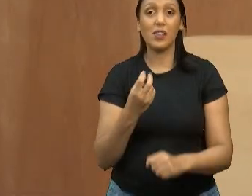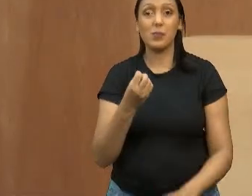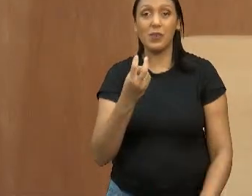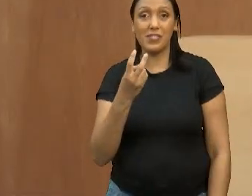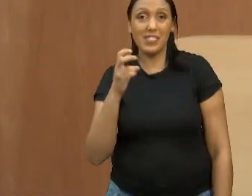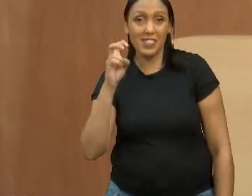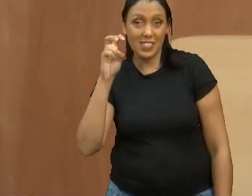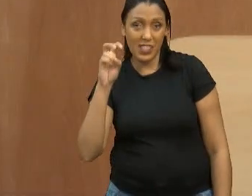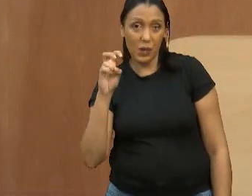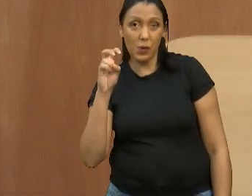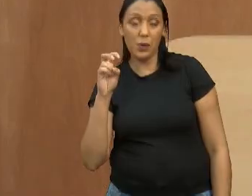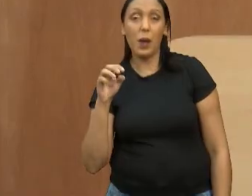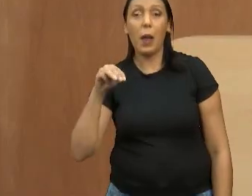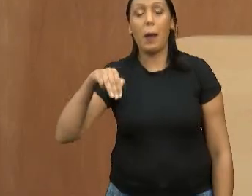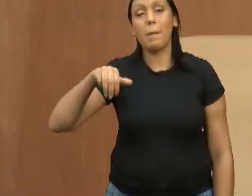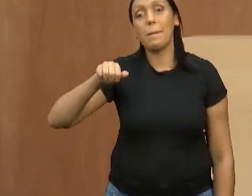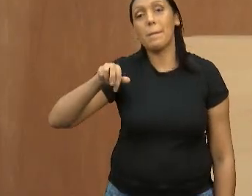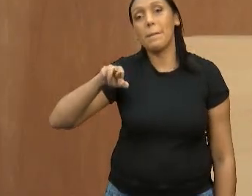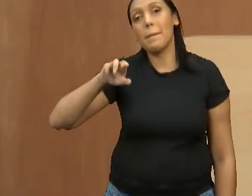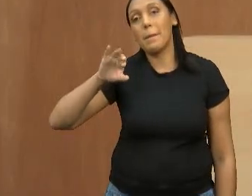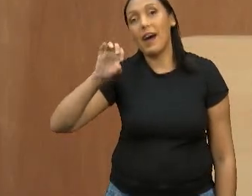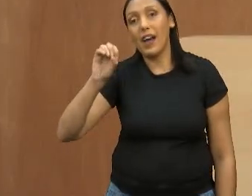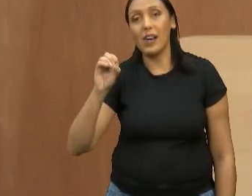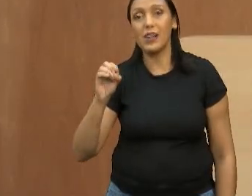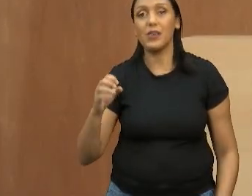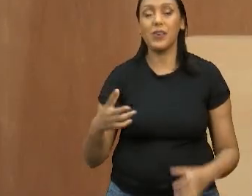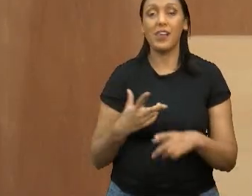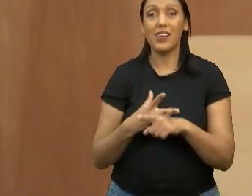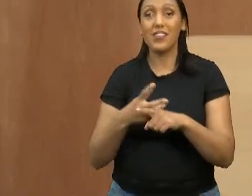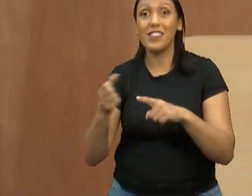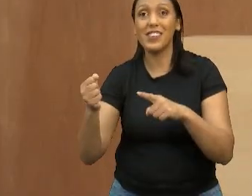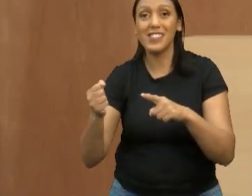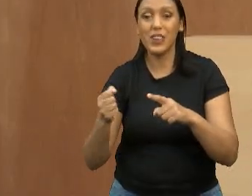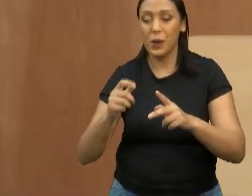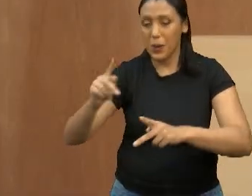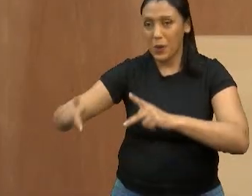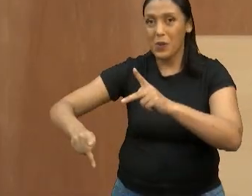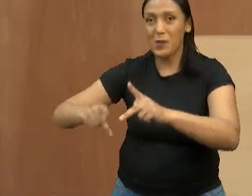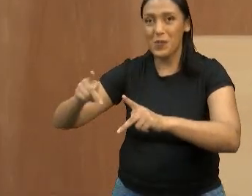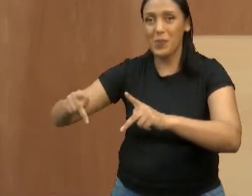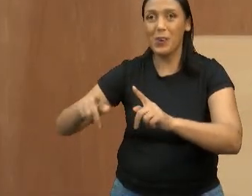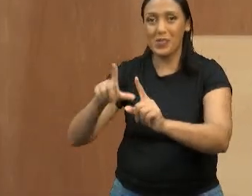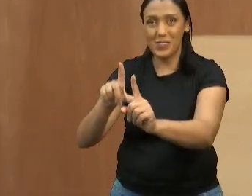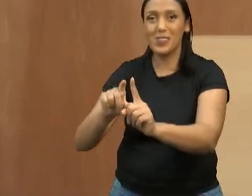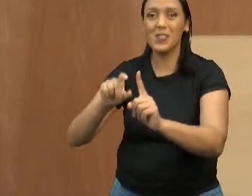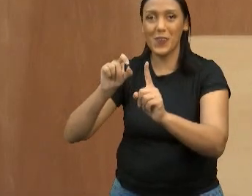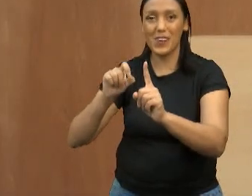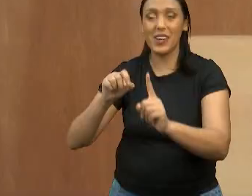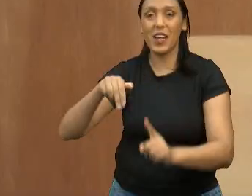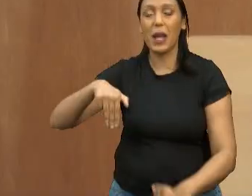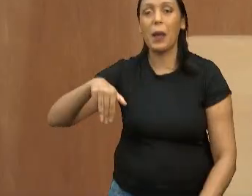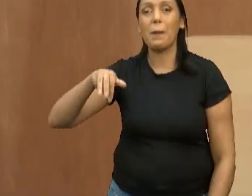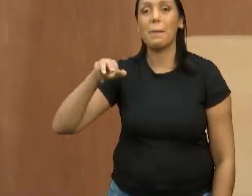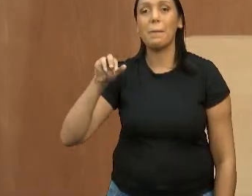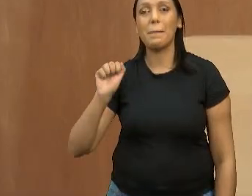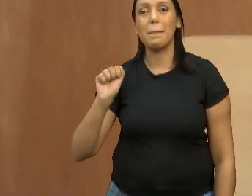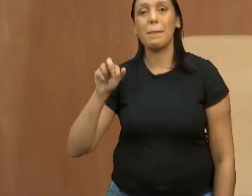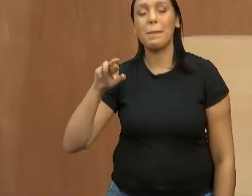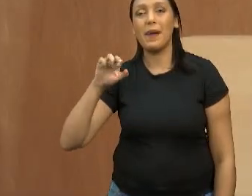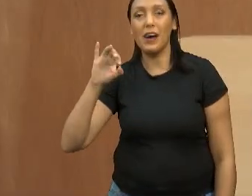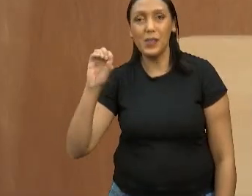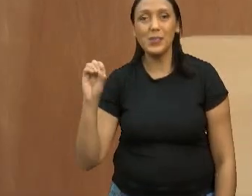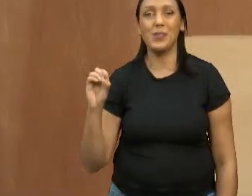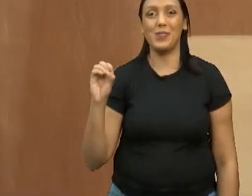gente colocou nas minhas redes sociais, e a gente pediu ao público, indique um artista que você conheça. E o público